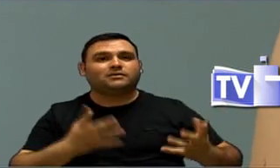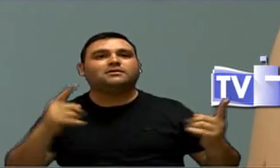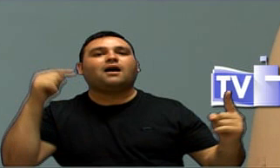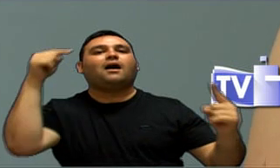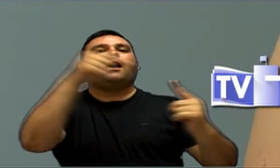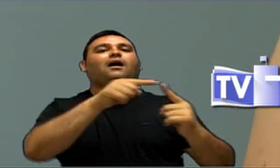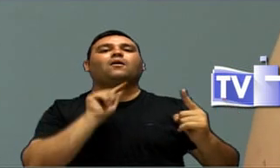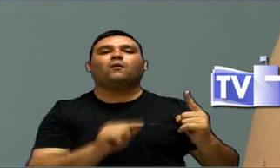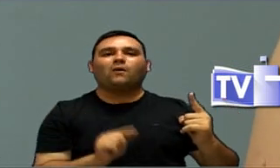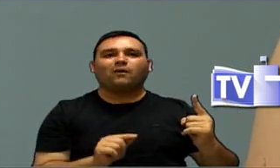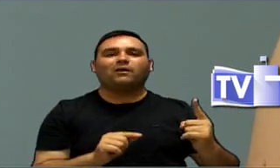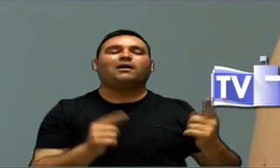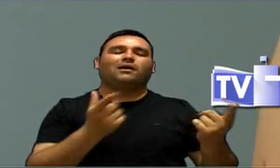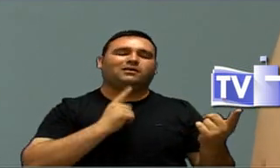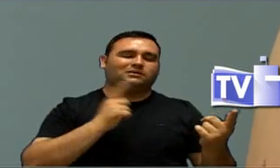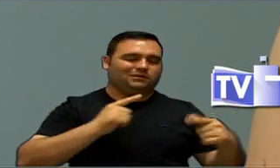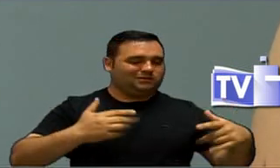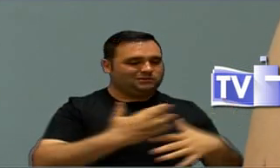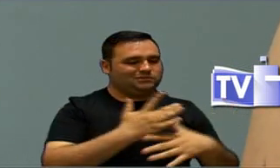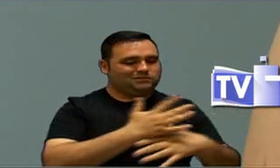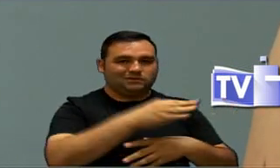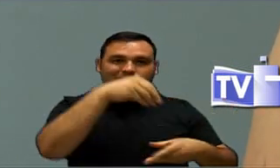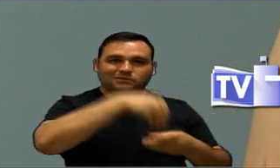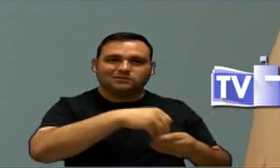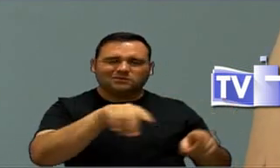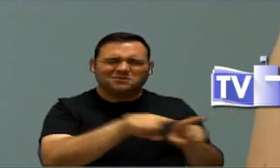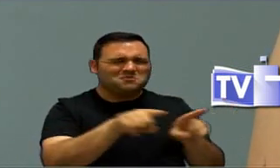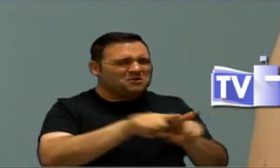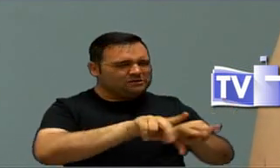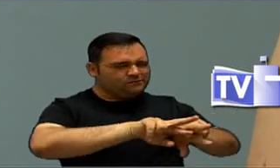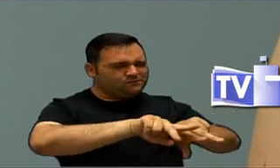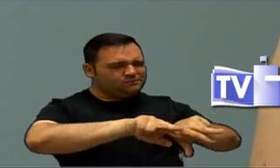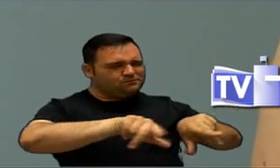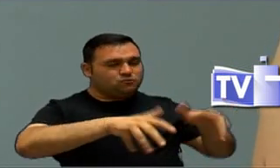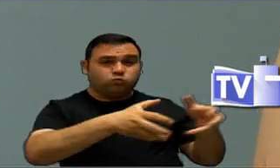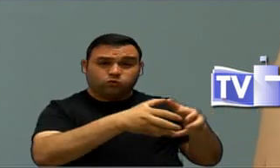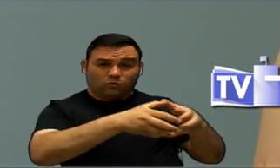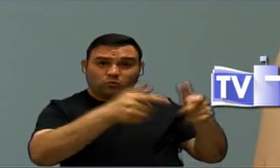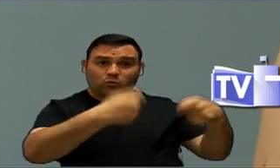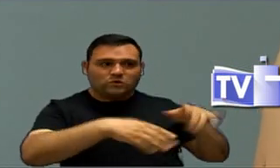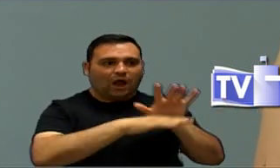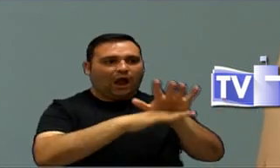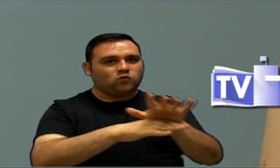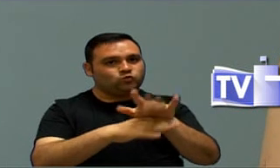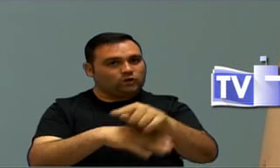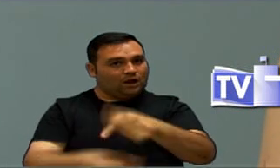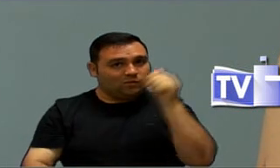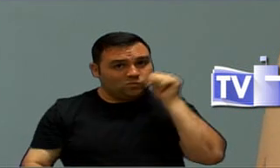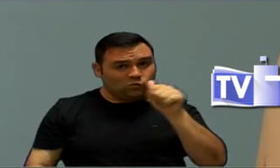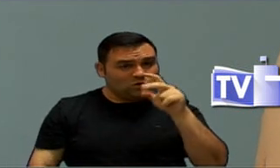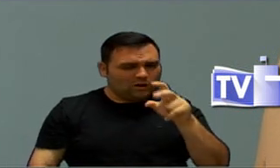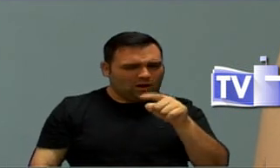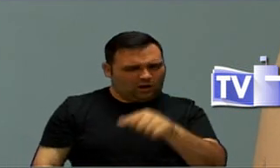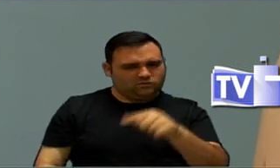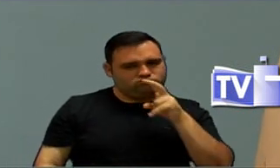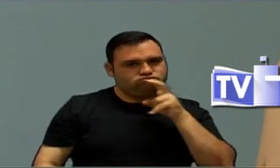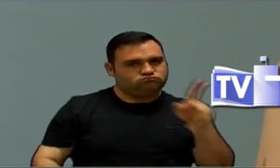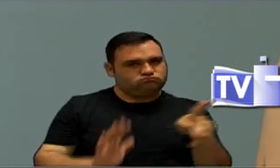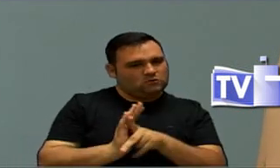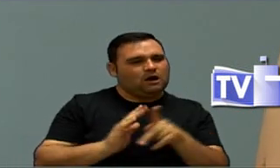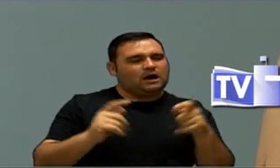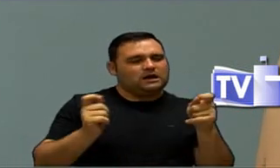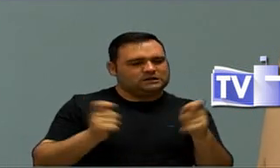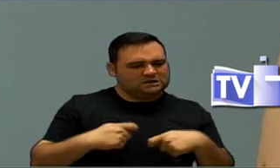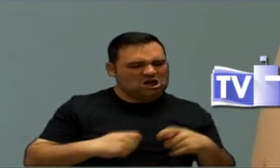exatamente é esse. Se nós temos no nosso município todos os órgãos necessários para que a mulher sorocabana ela saia dessa